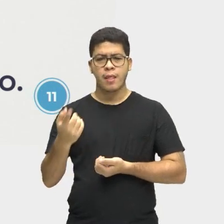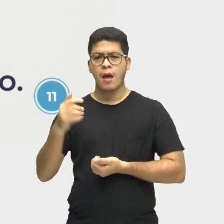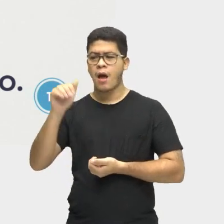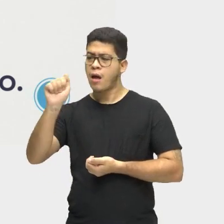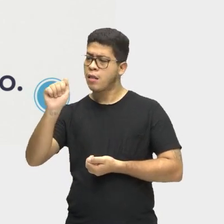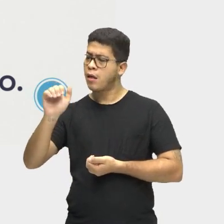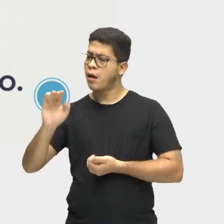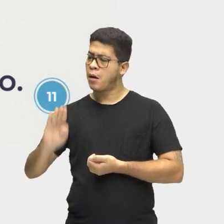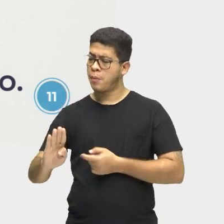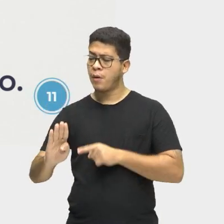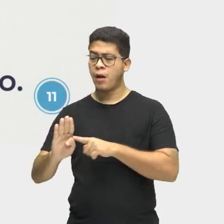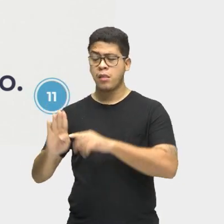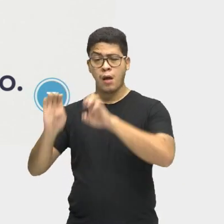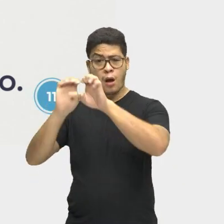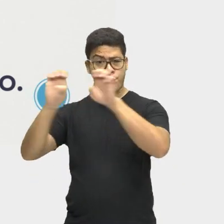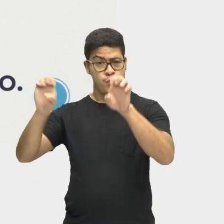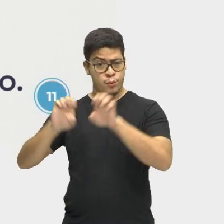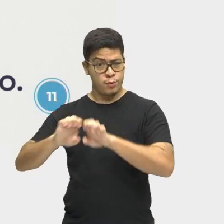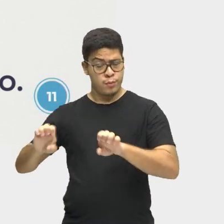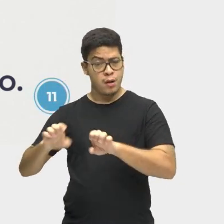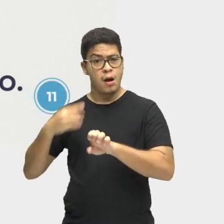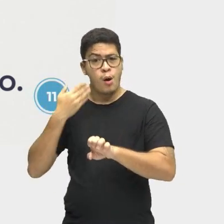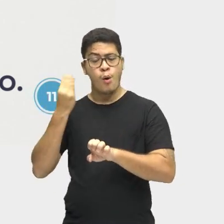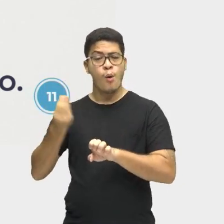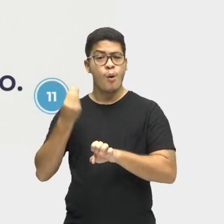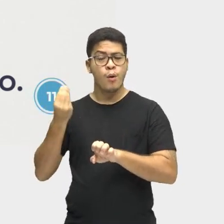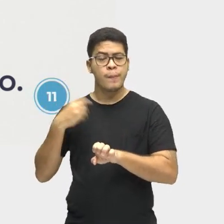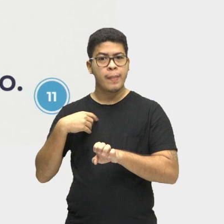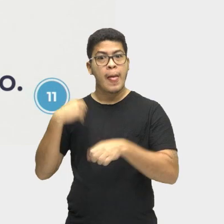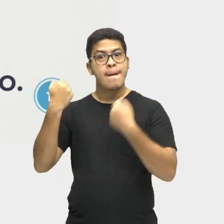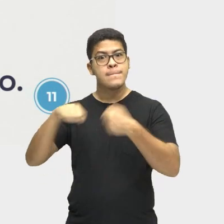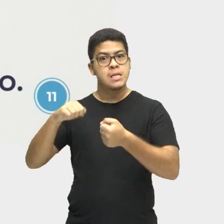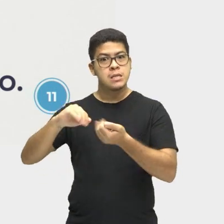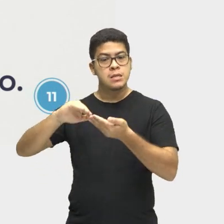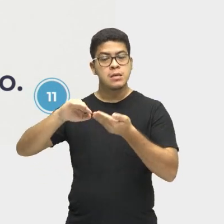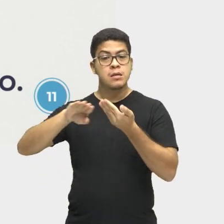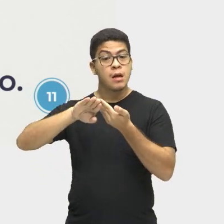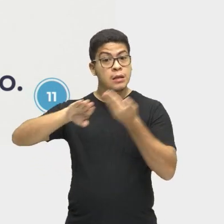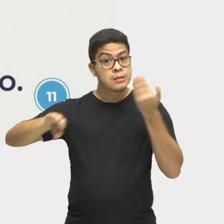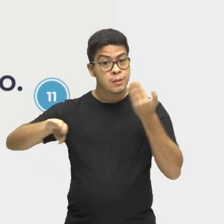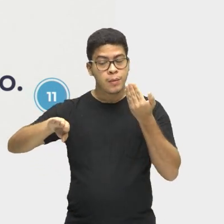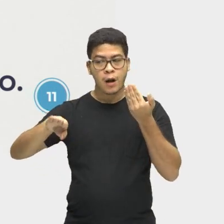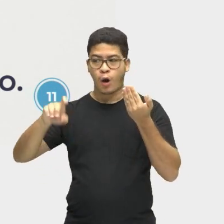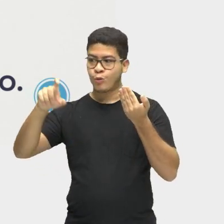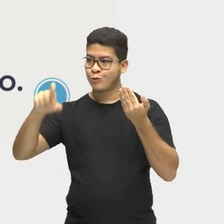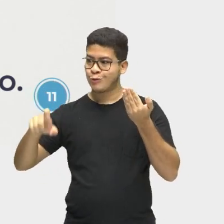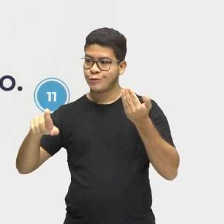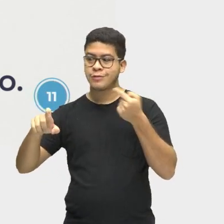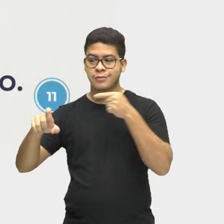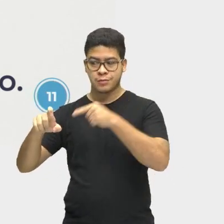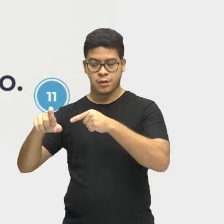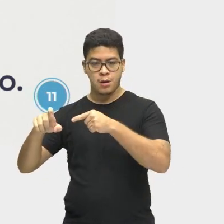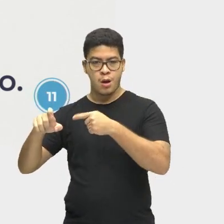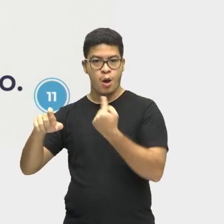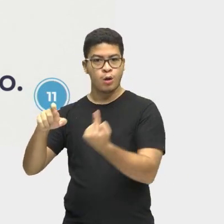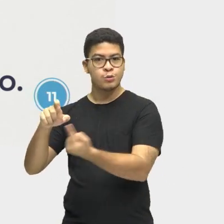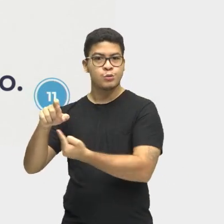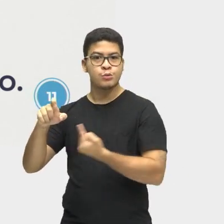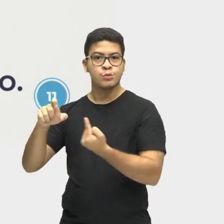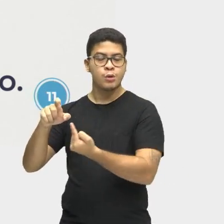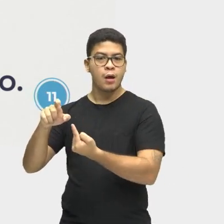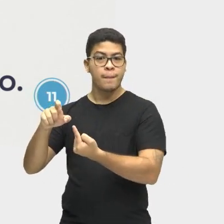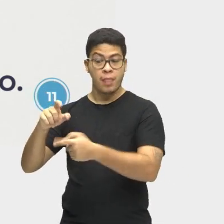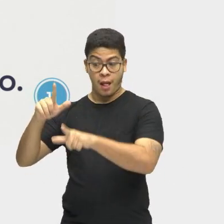na segunda equação, devemos isolar o valor de x. Isto é, os termos que têm